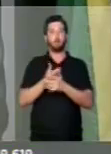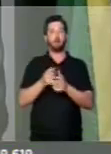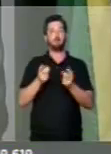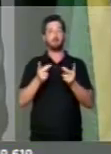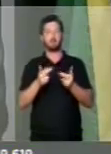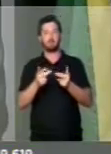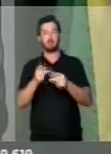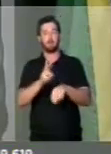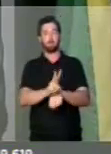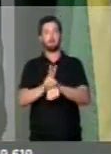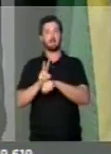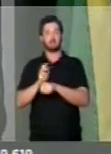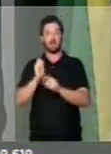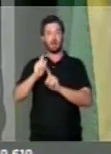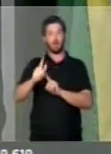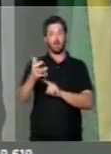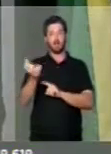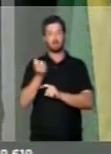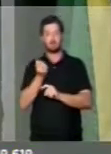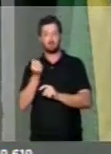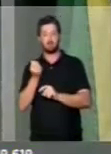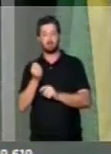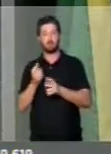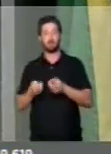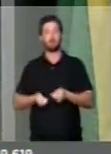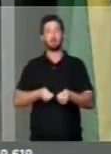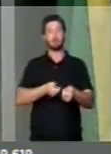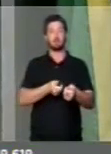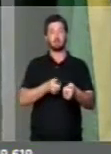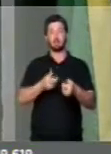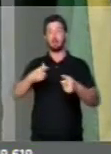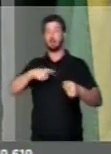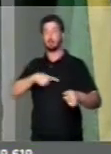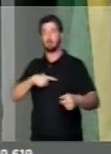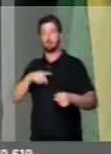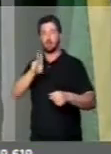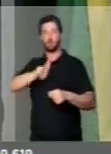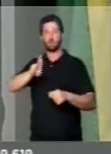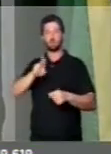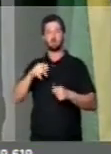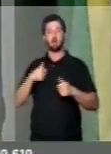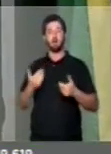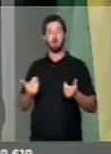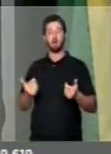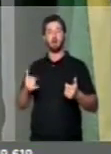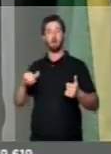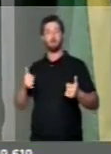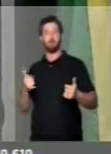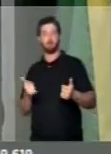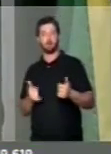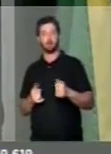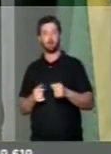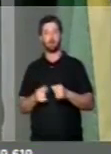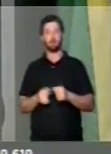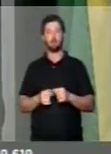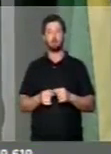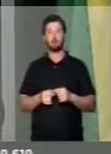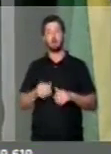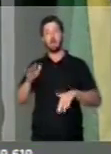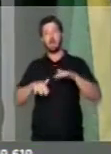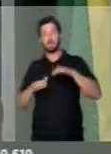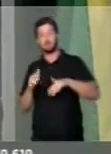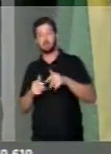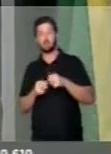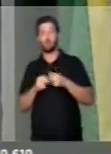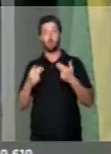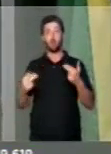vender, emprestar, alugar, receber, ceder, possuir, utilizar ou usufruir, de maneira não eventual, de